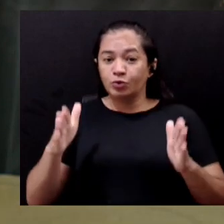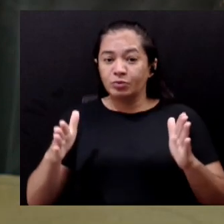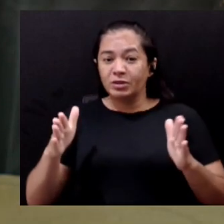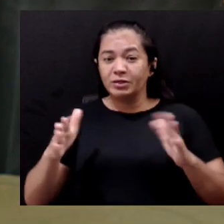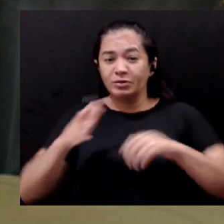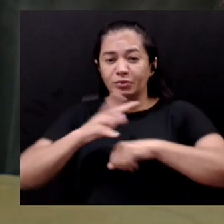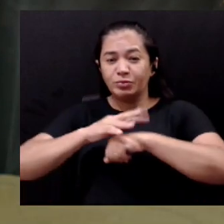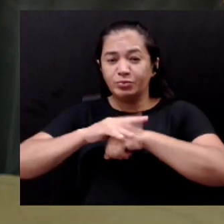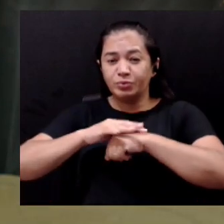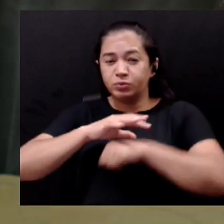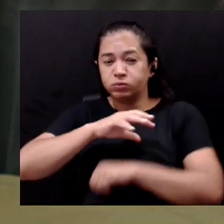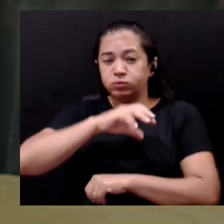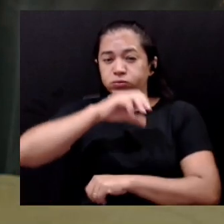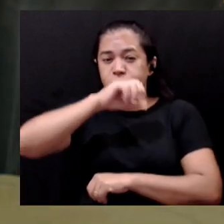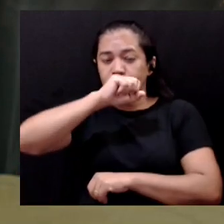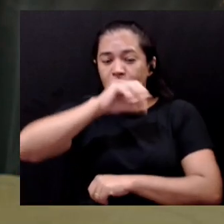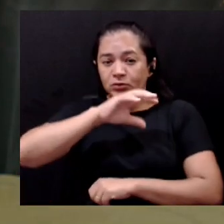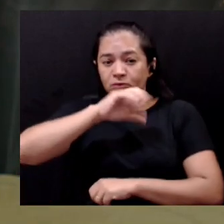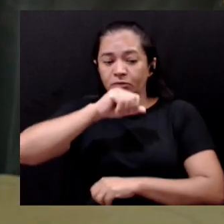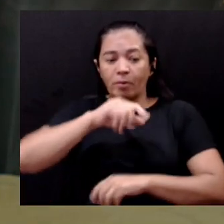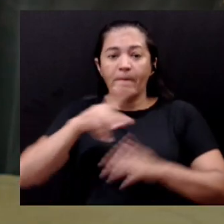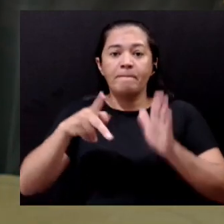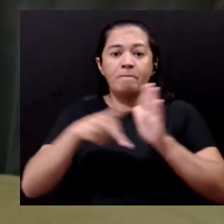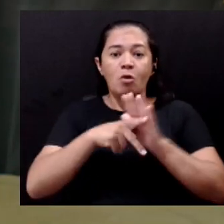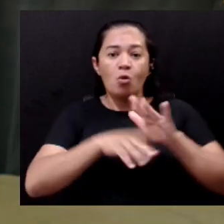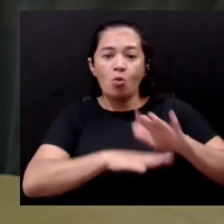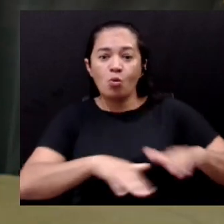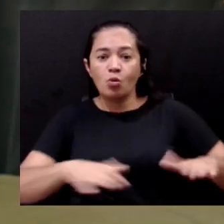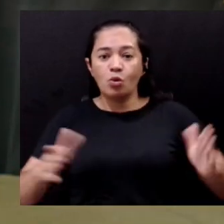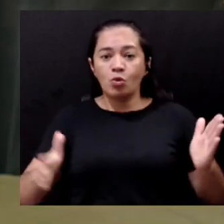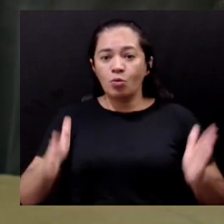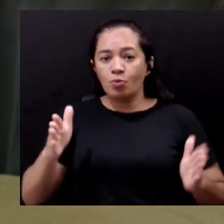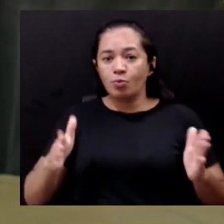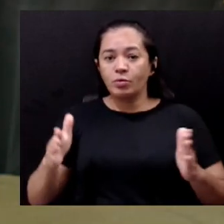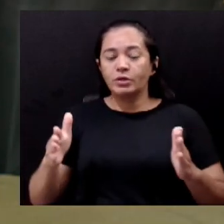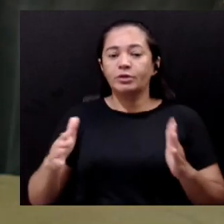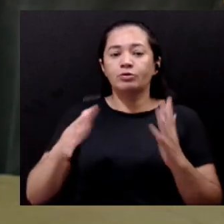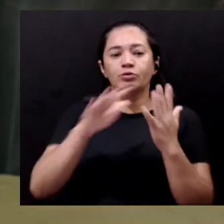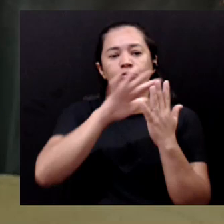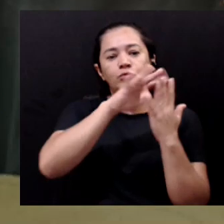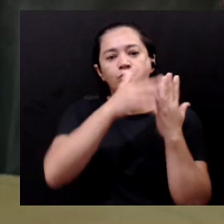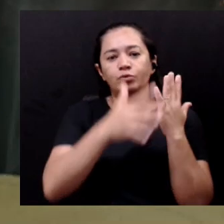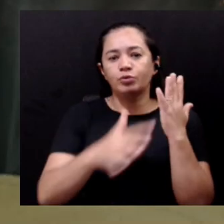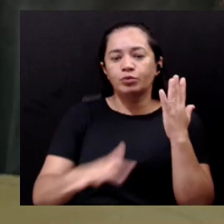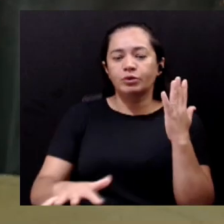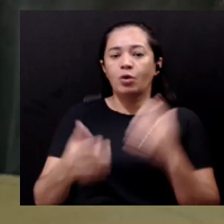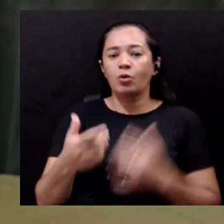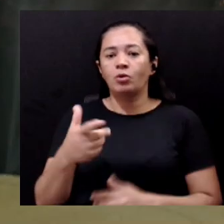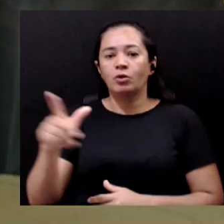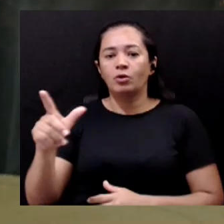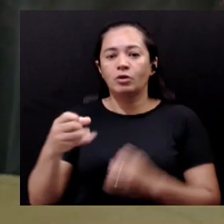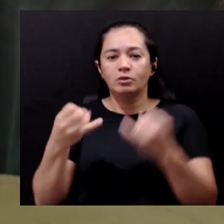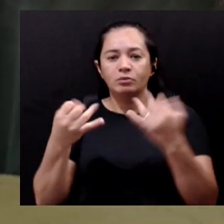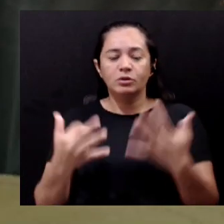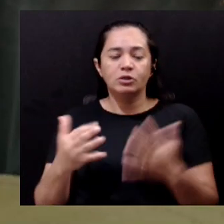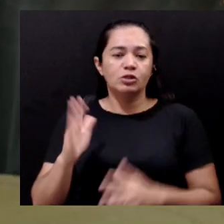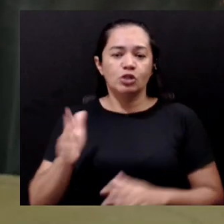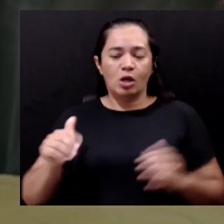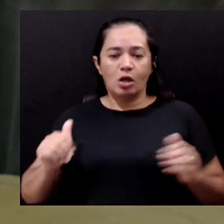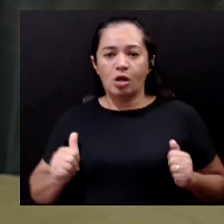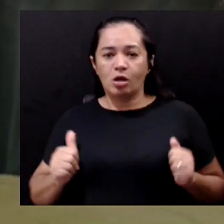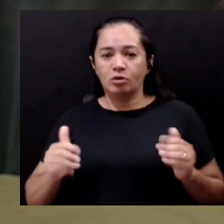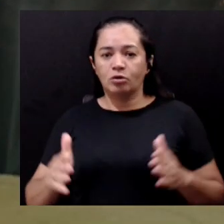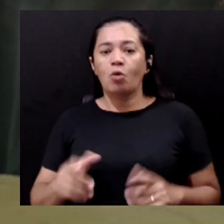respiratórias em crianças neste período de outono. Outras resoluções já foram tomadas, como a ampliação do número